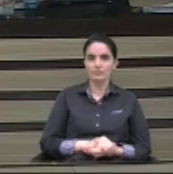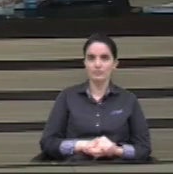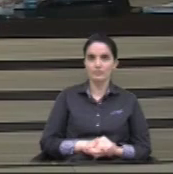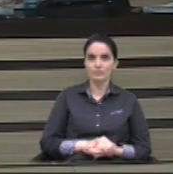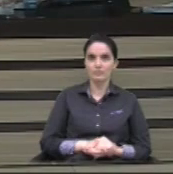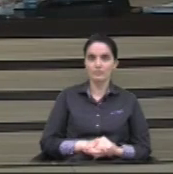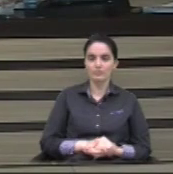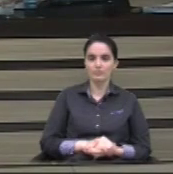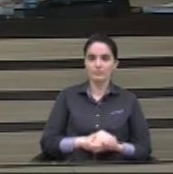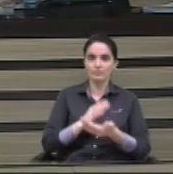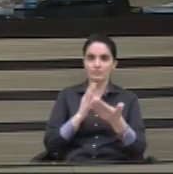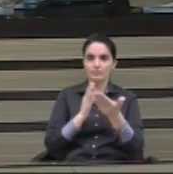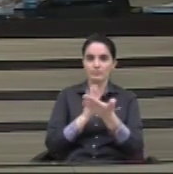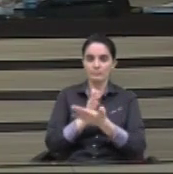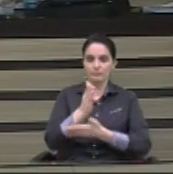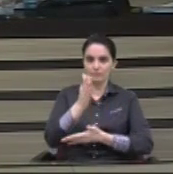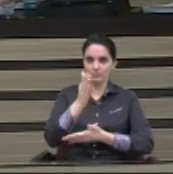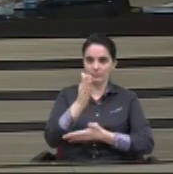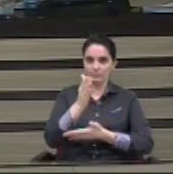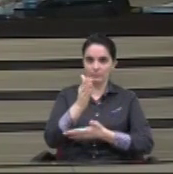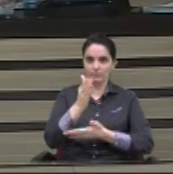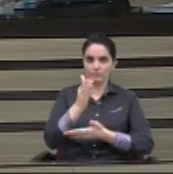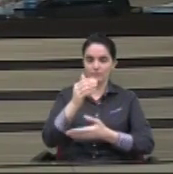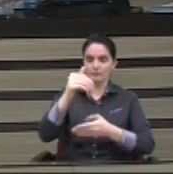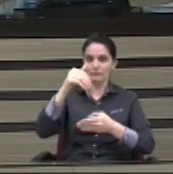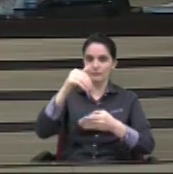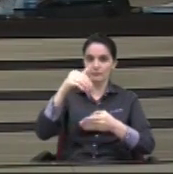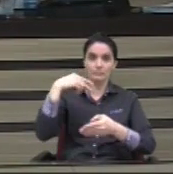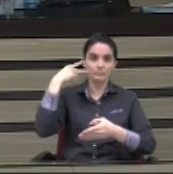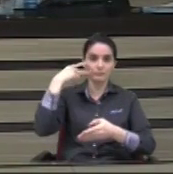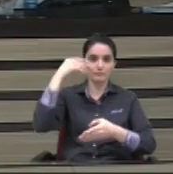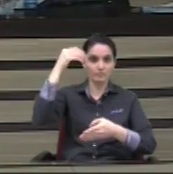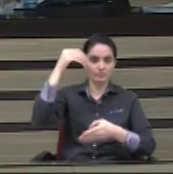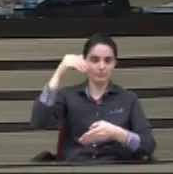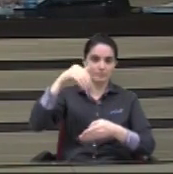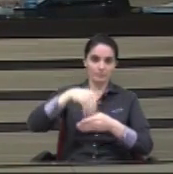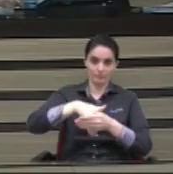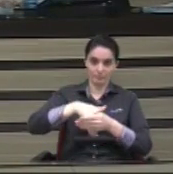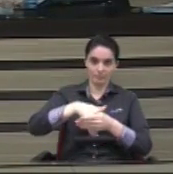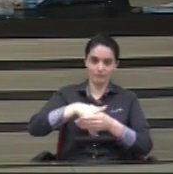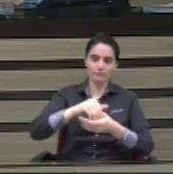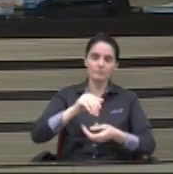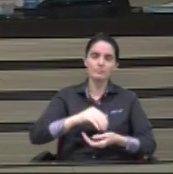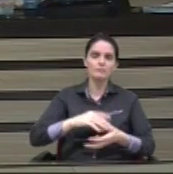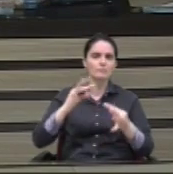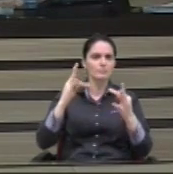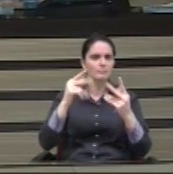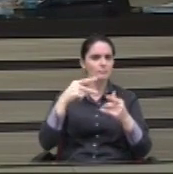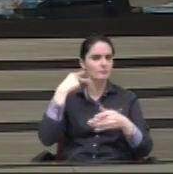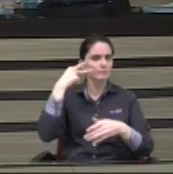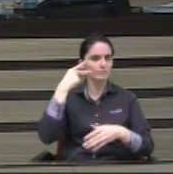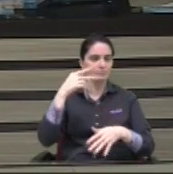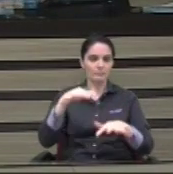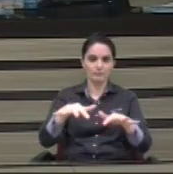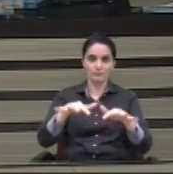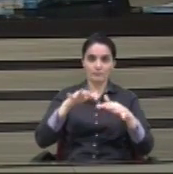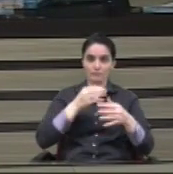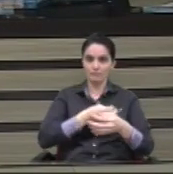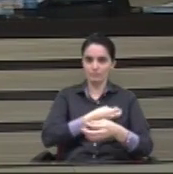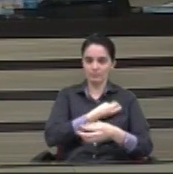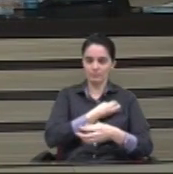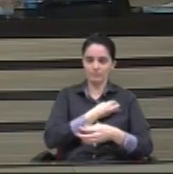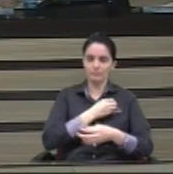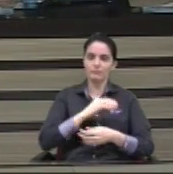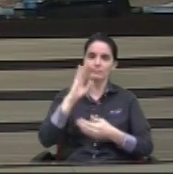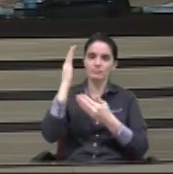A moção foi aprovada com voto favorável de todos os vereadores presente no plenário. A moção de